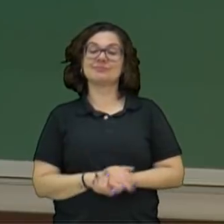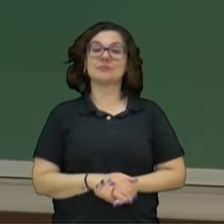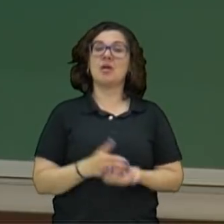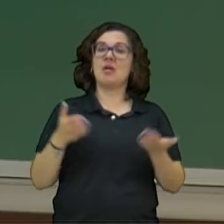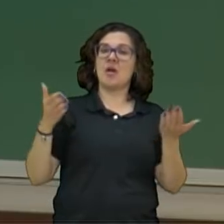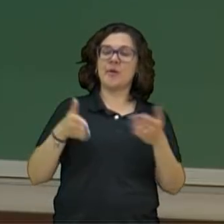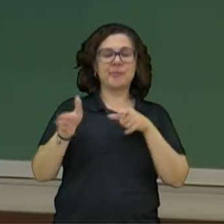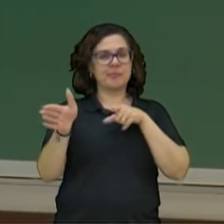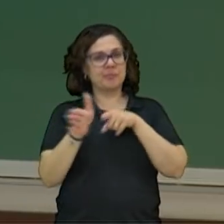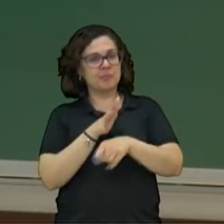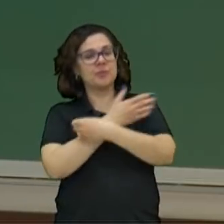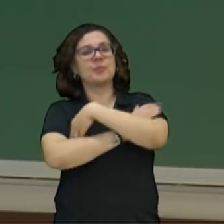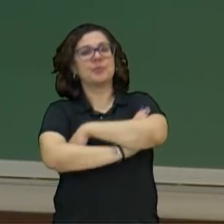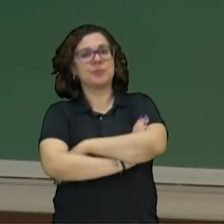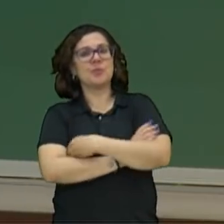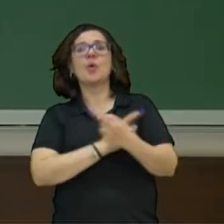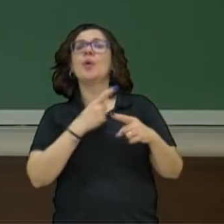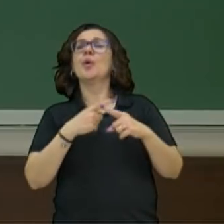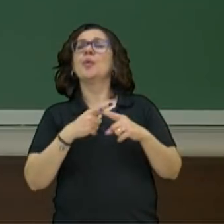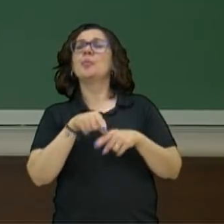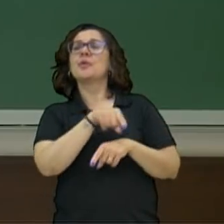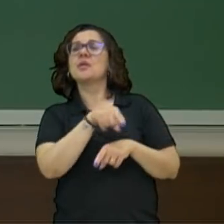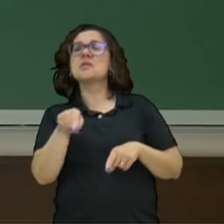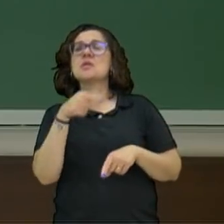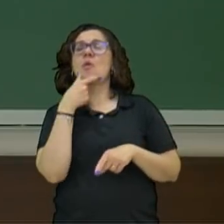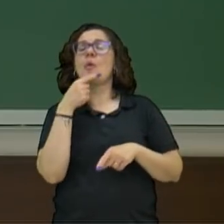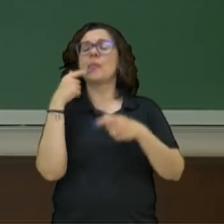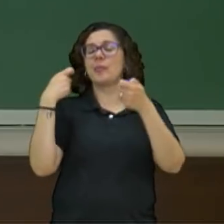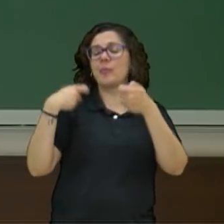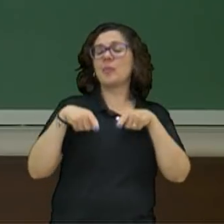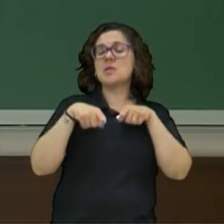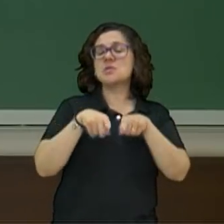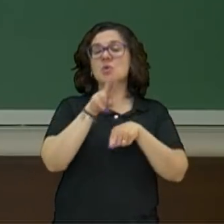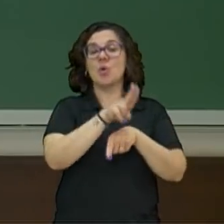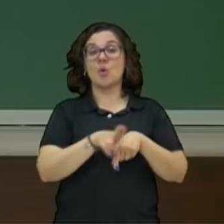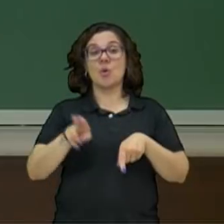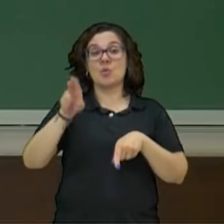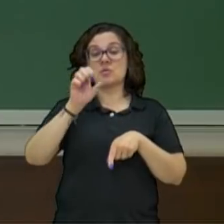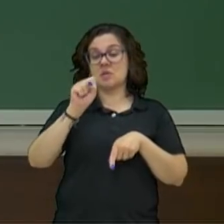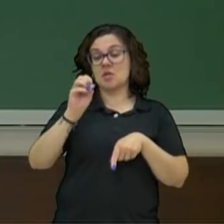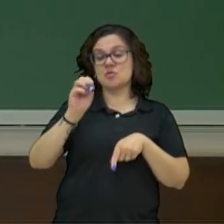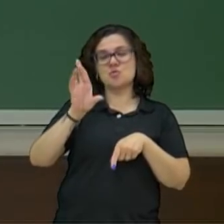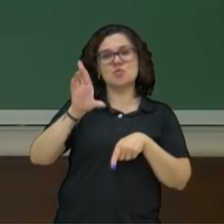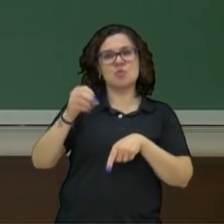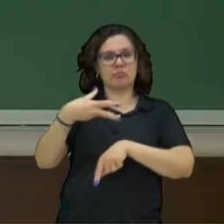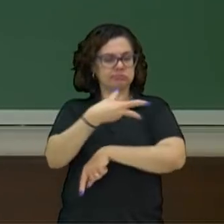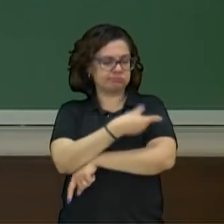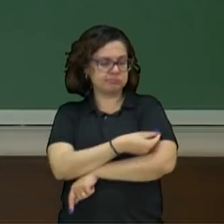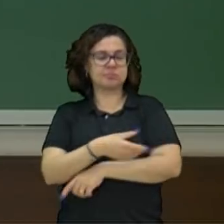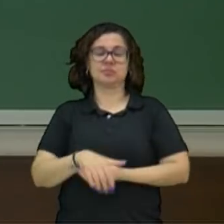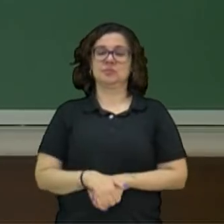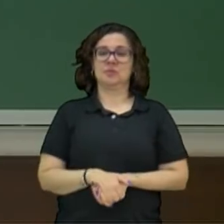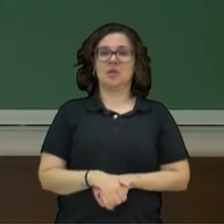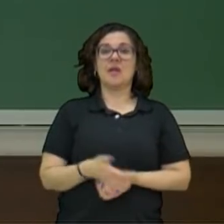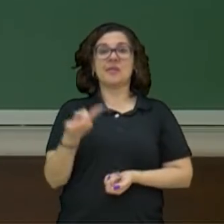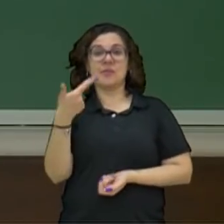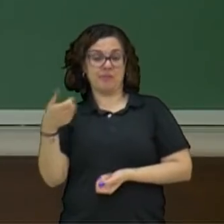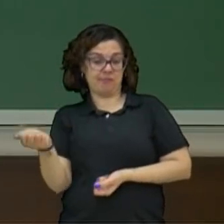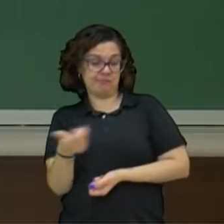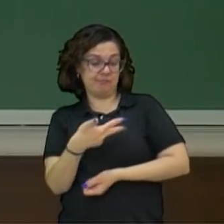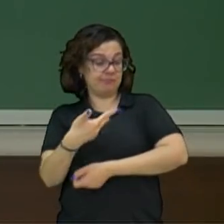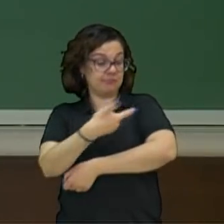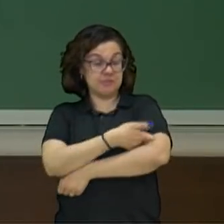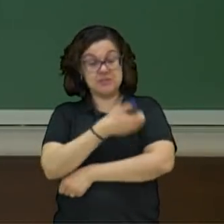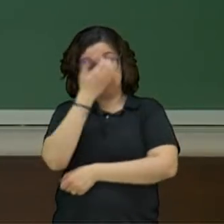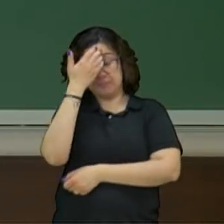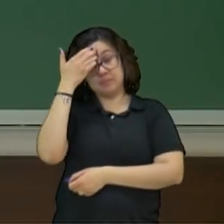Agora eu te pergunto, por que esse rapaz precisou do soro? Não existe vacina para picada de cobras, né?